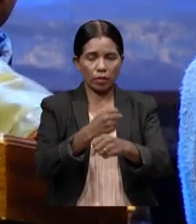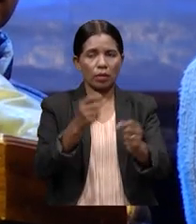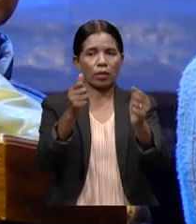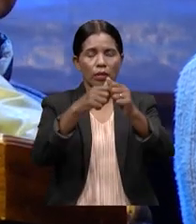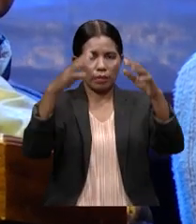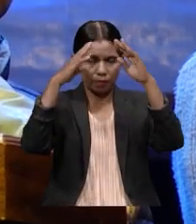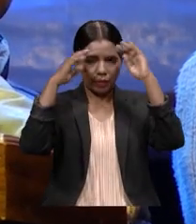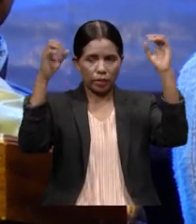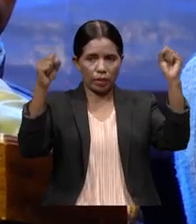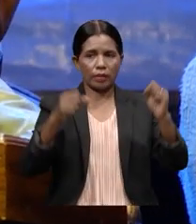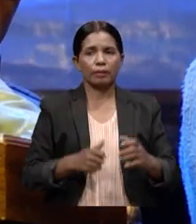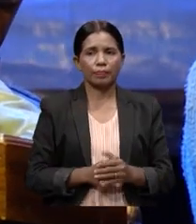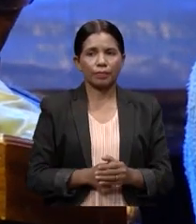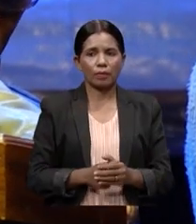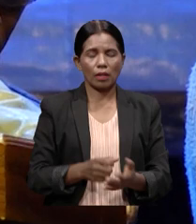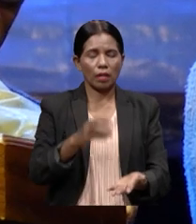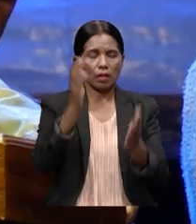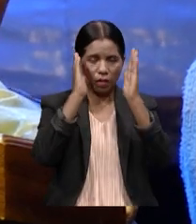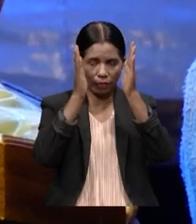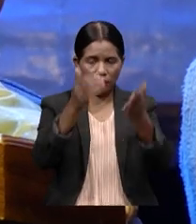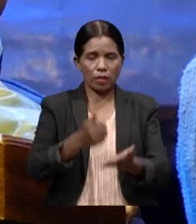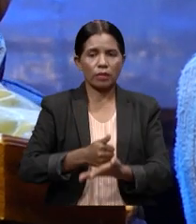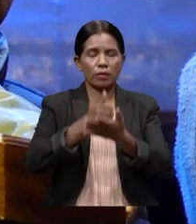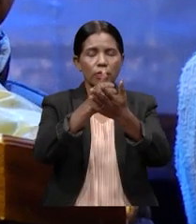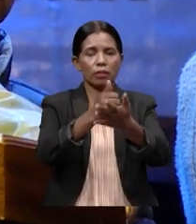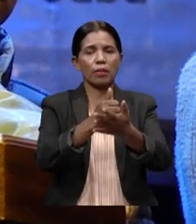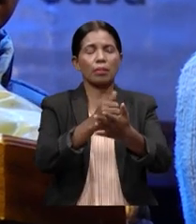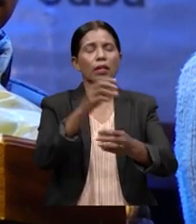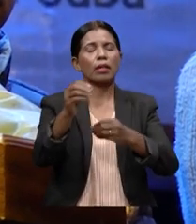presidência taumatan ba festival da Bilau.